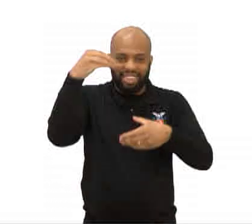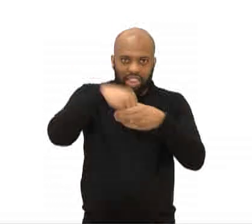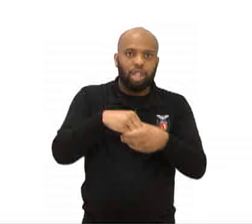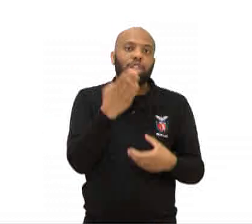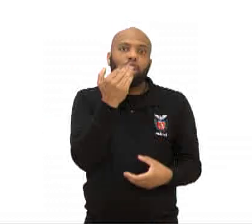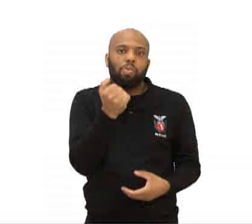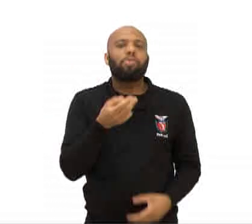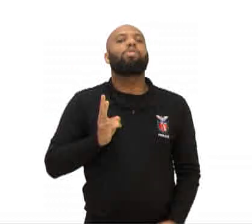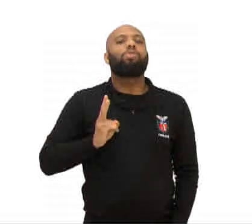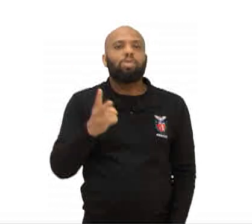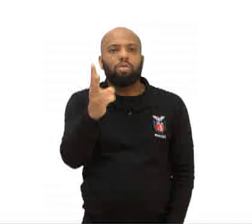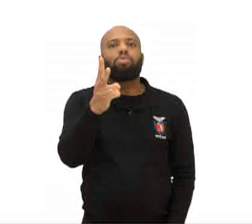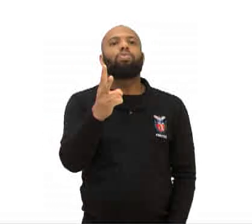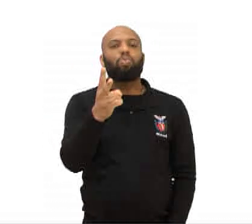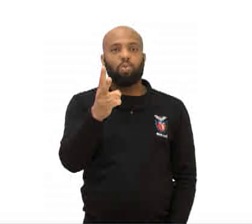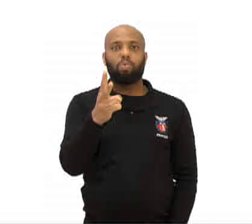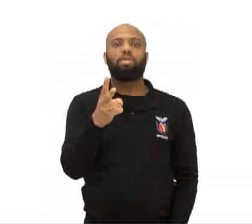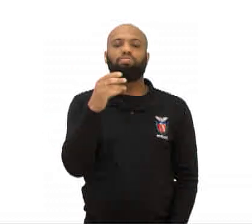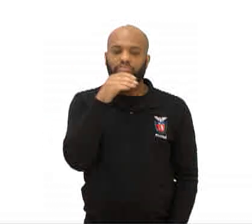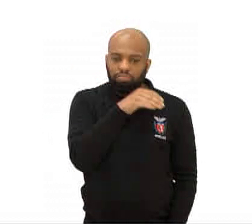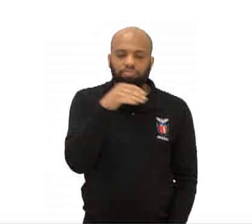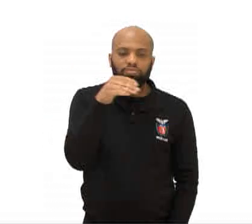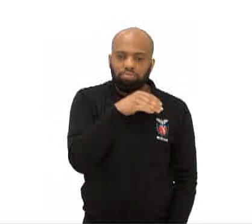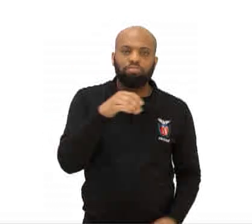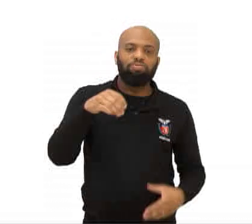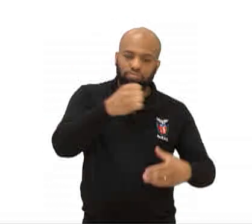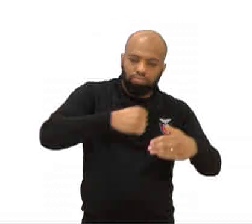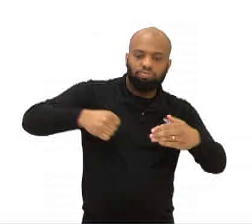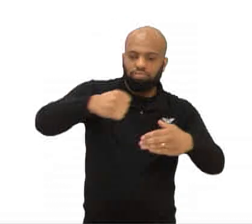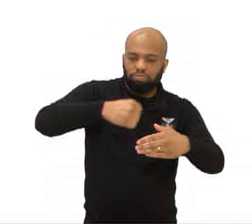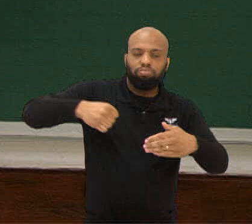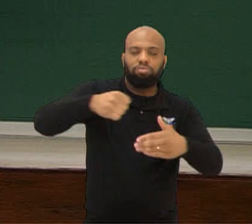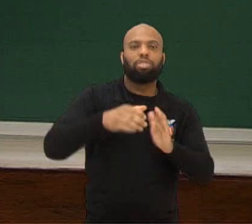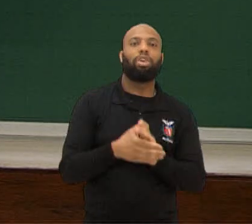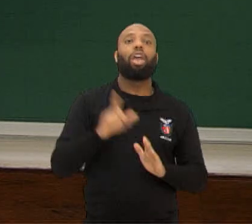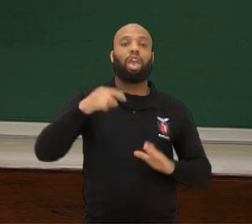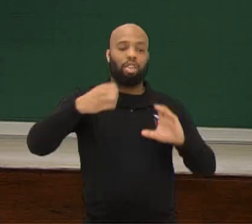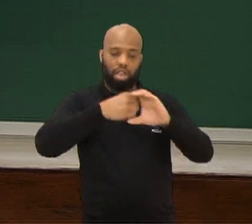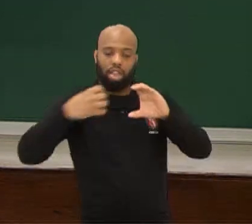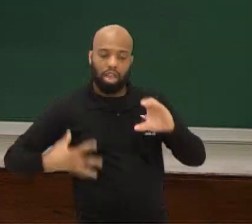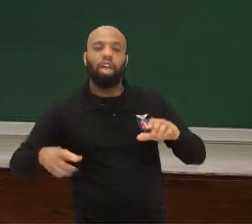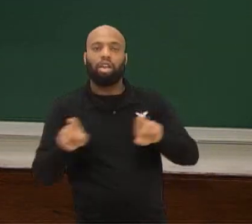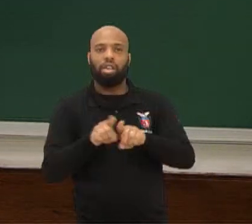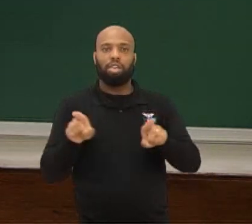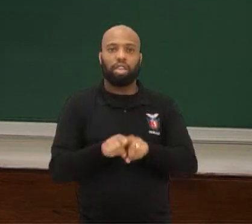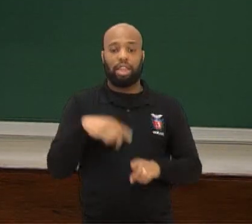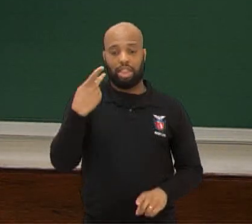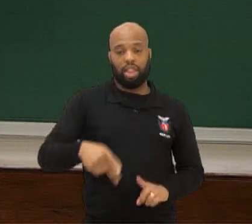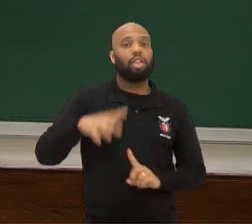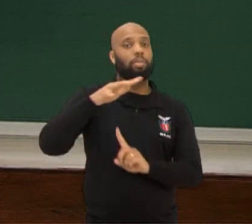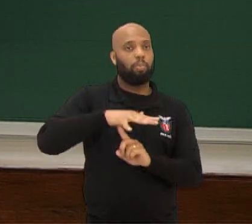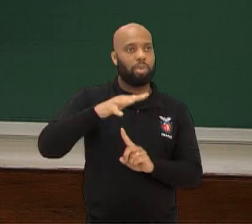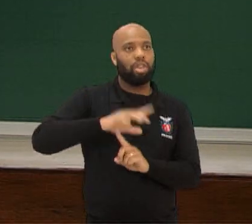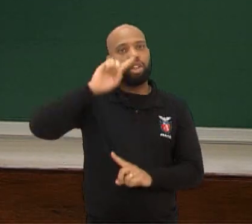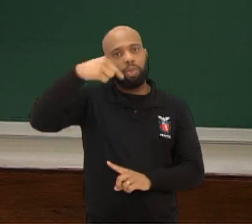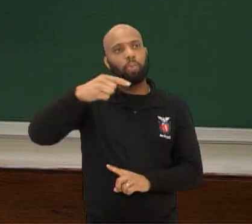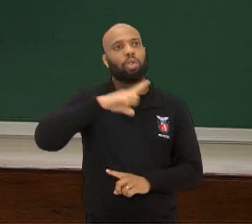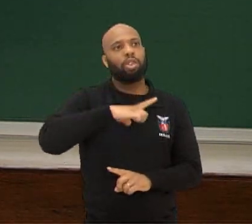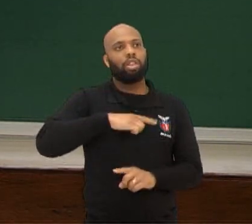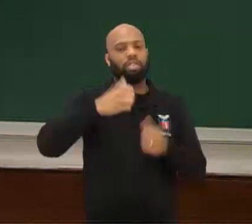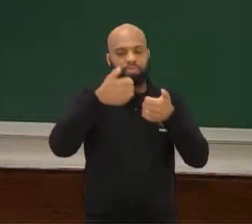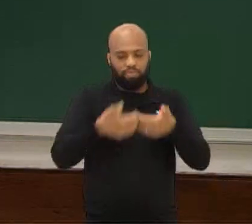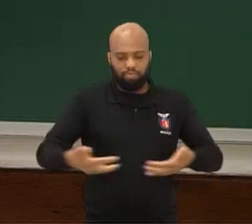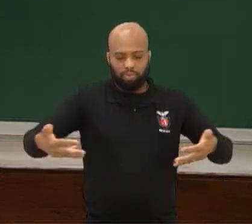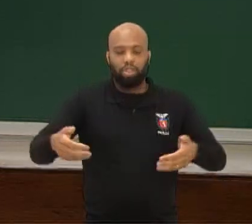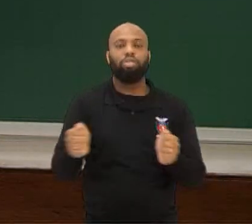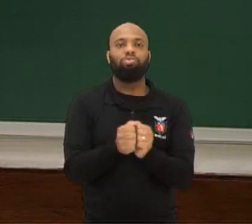dentro cozinhe adequadamente no processo que eles fazem lá. Então, uma característica ali do nosso estado, que depois ele é servido lá